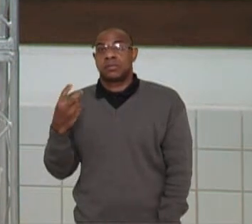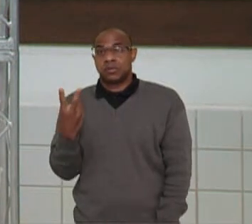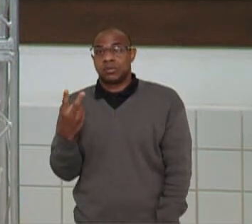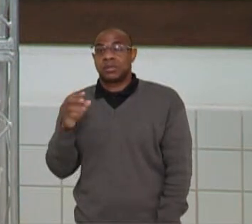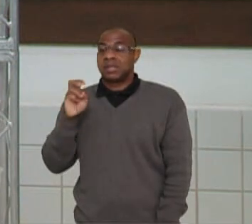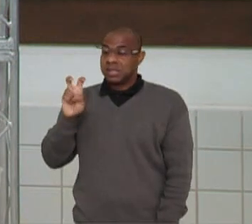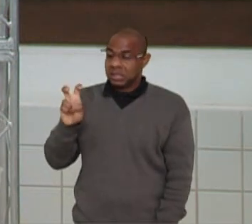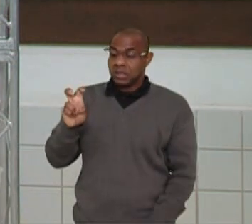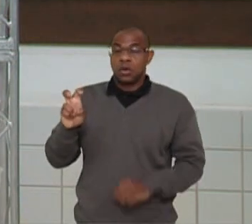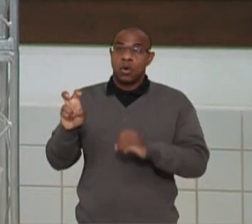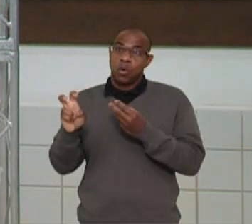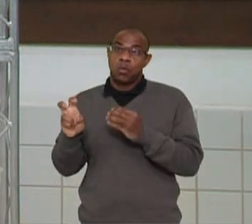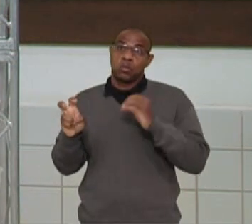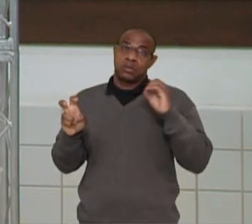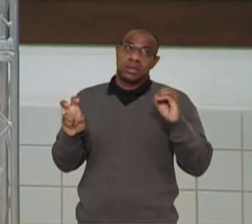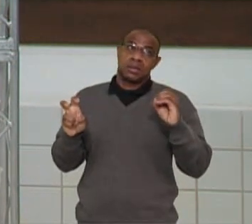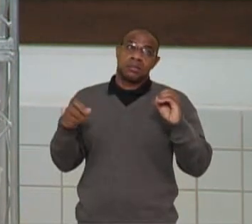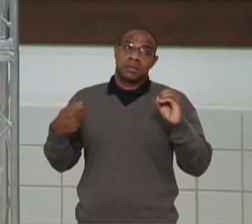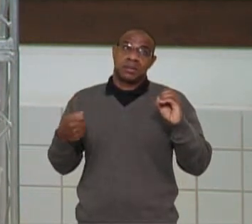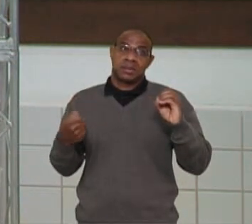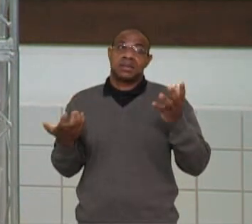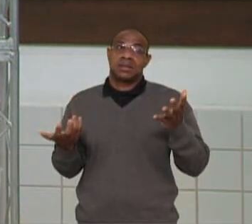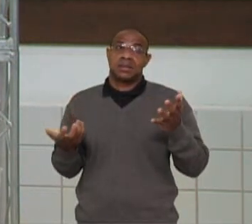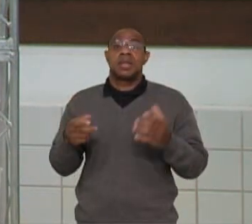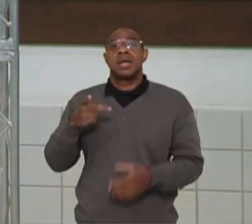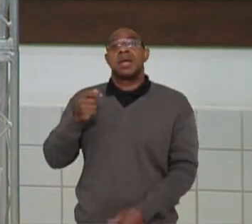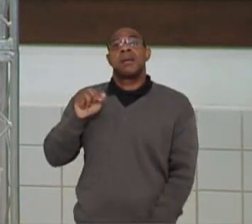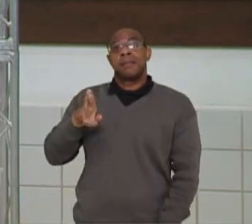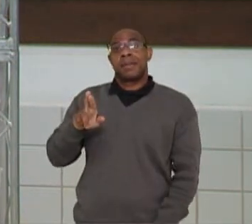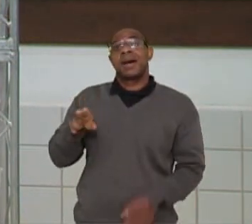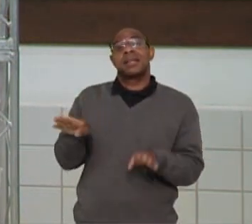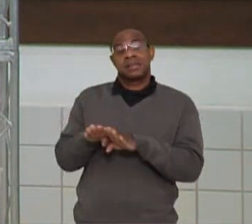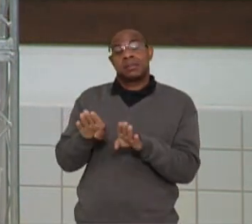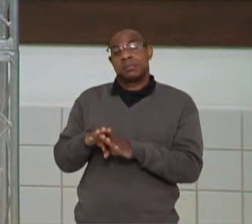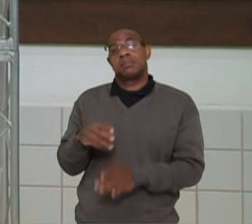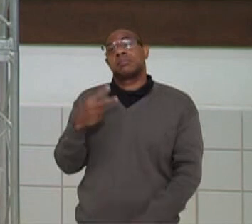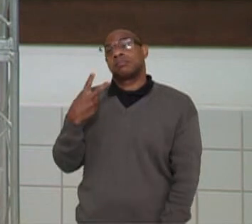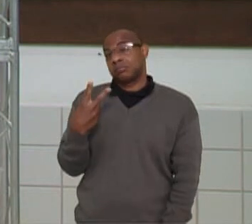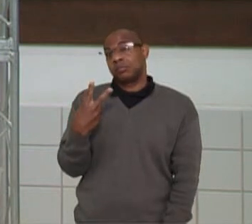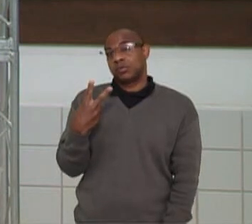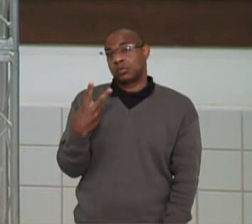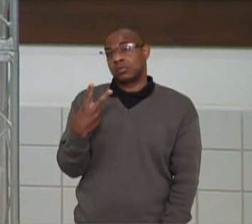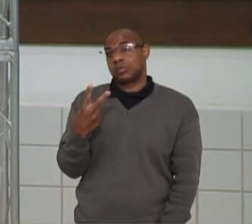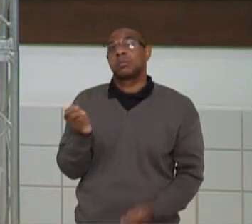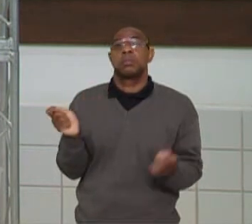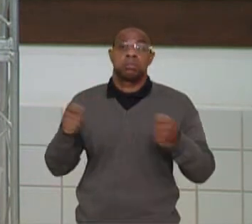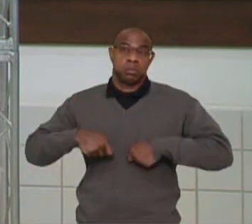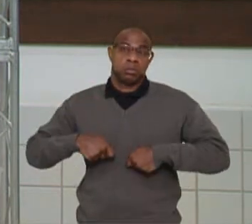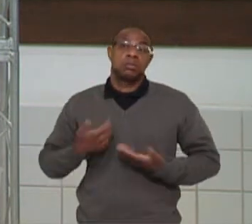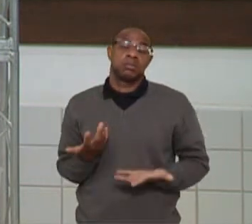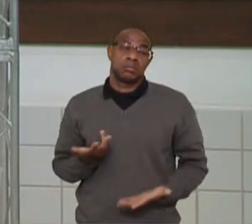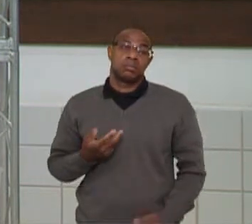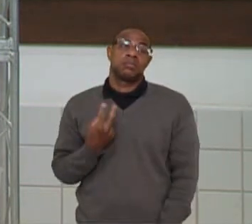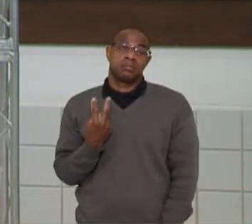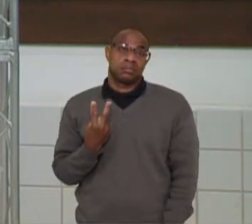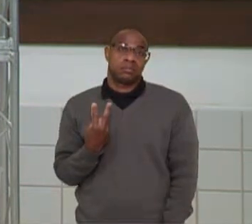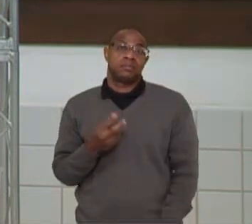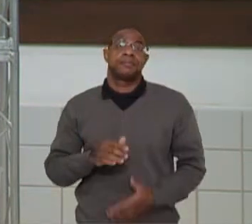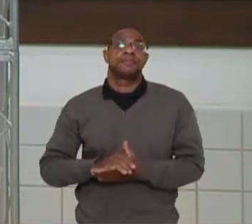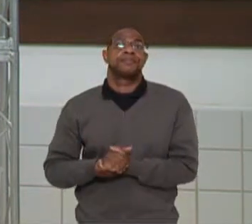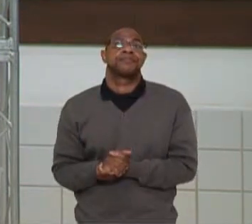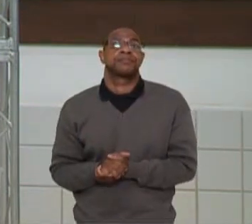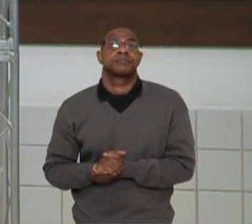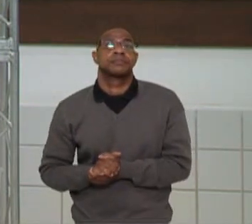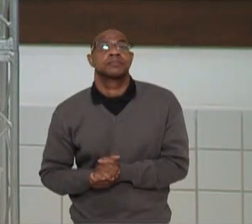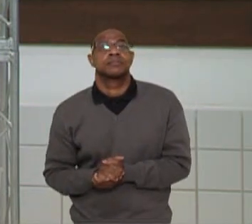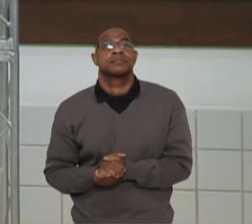para par, para par eu também tenho duas possibilidades, né? Que é o 0 e o 2, que são pares, né? Mas aí as questões vão mudando conforme os algarismos